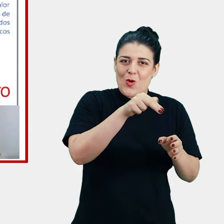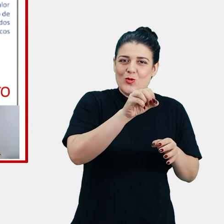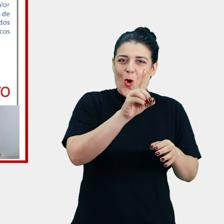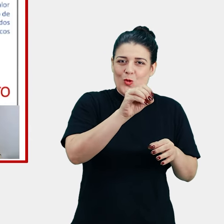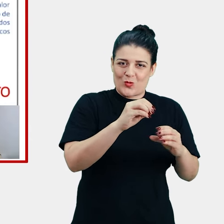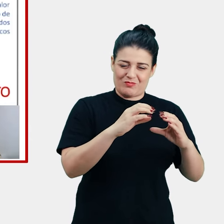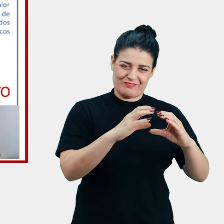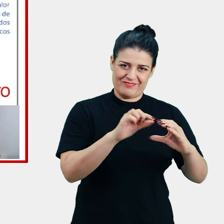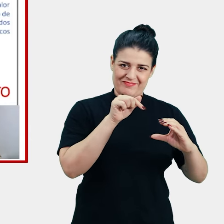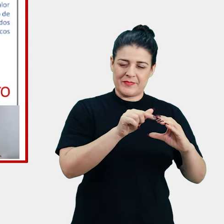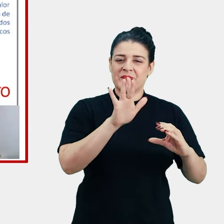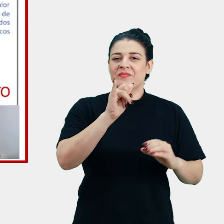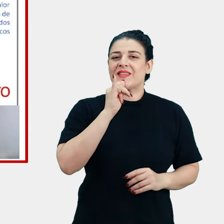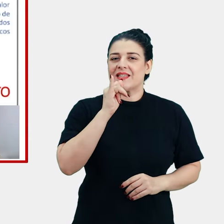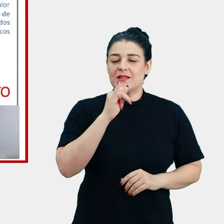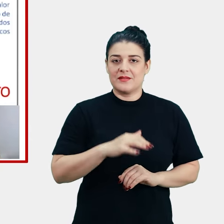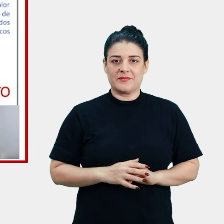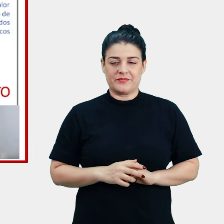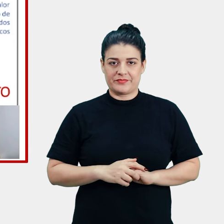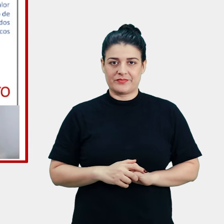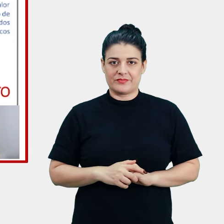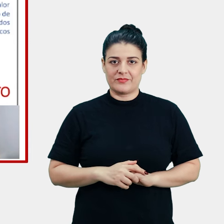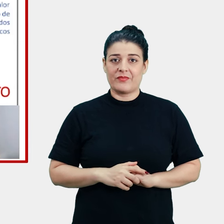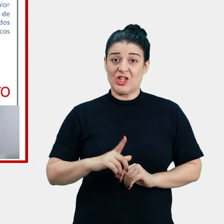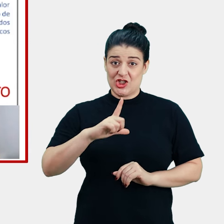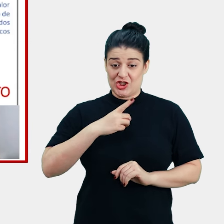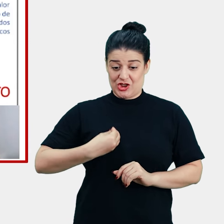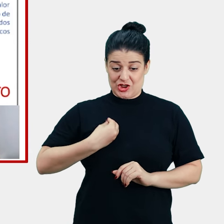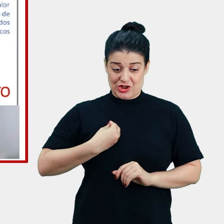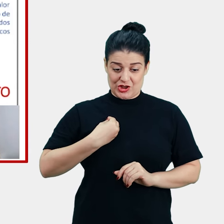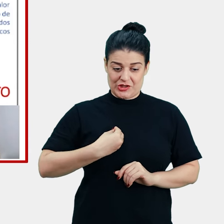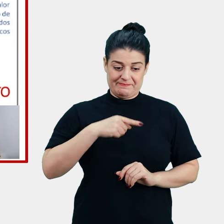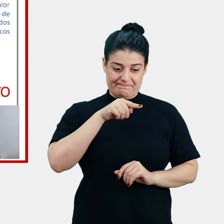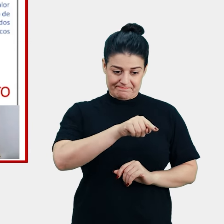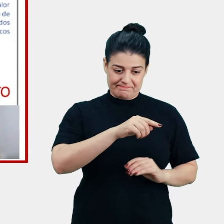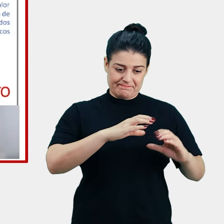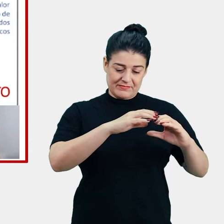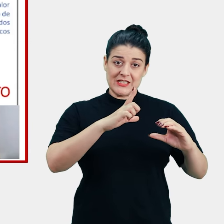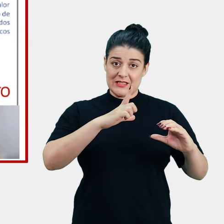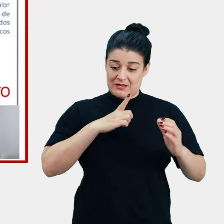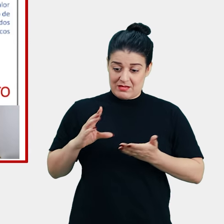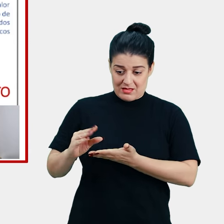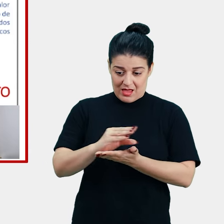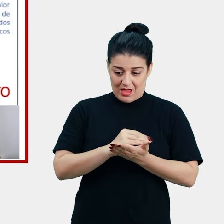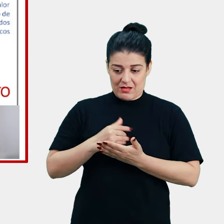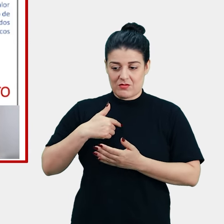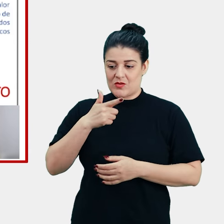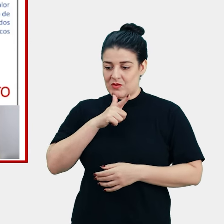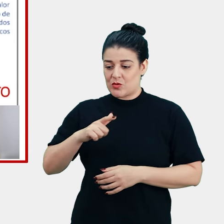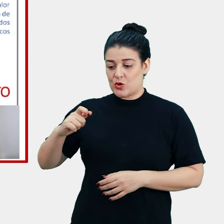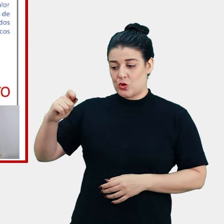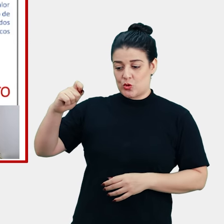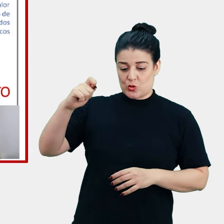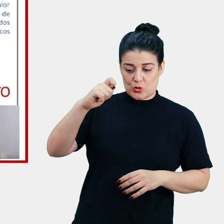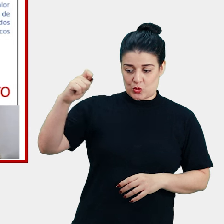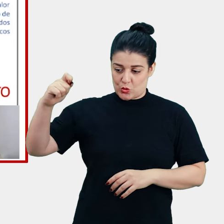vamos supor, poxa, eu tenho essa substância X que está nas minhas amostras que foram cultivadas em sol e sombra.